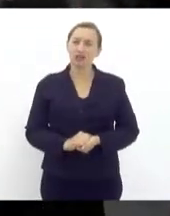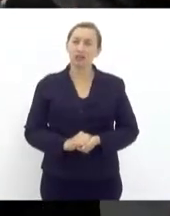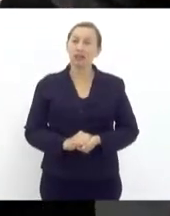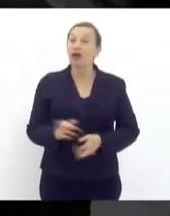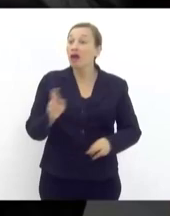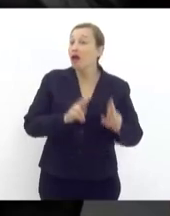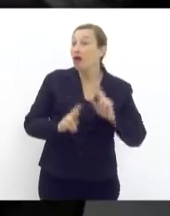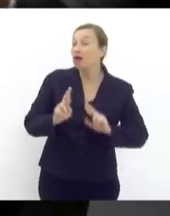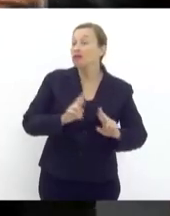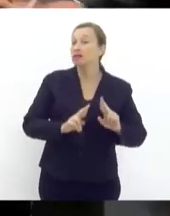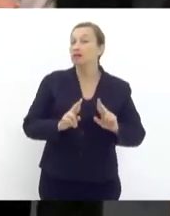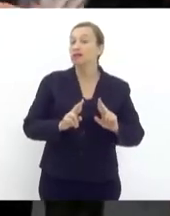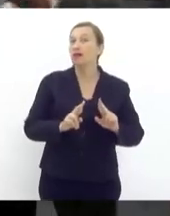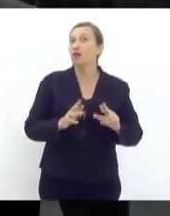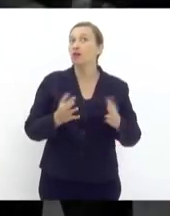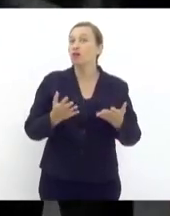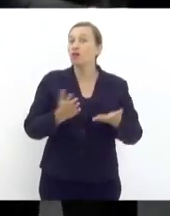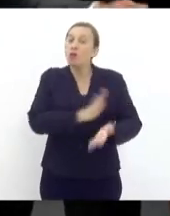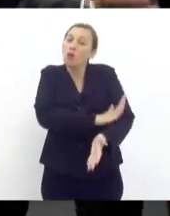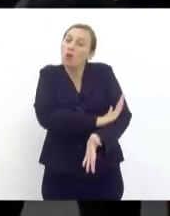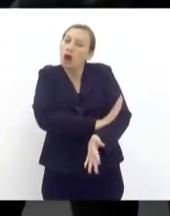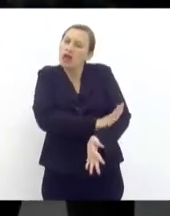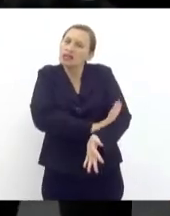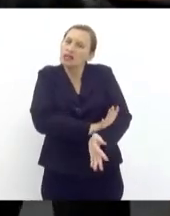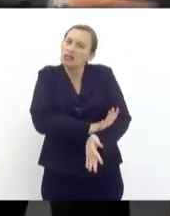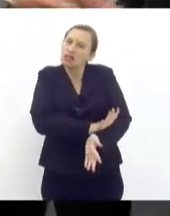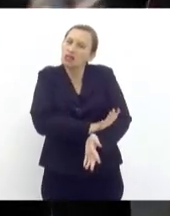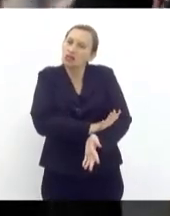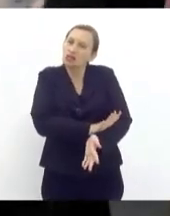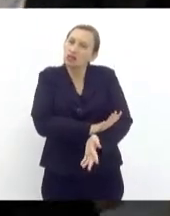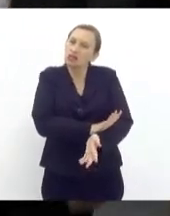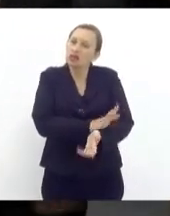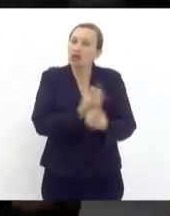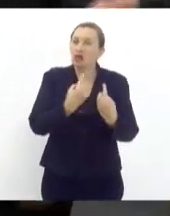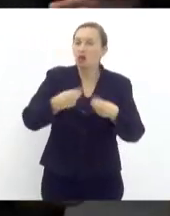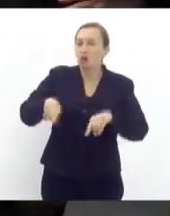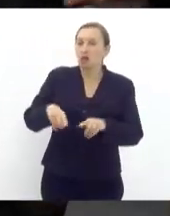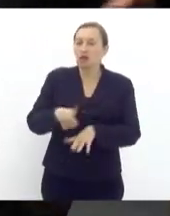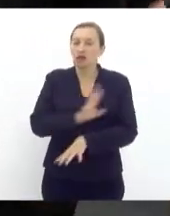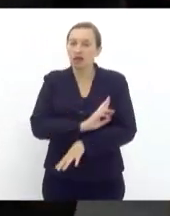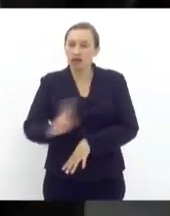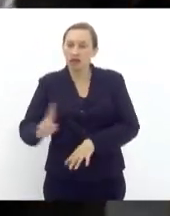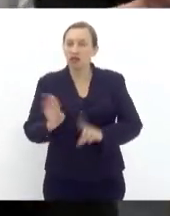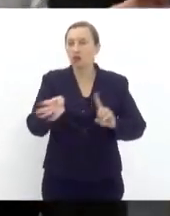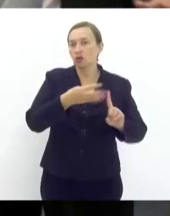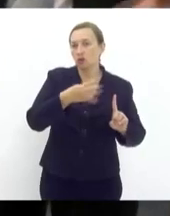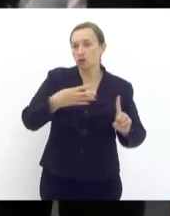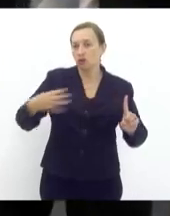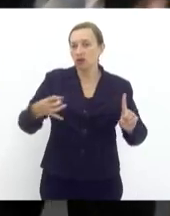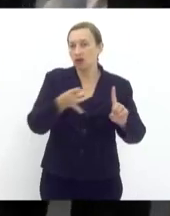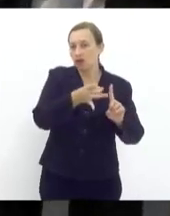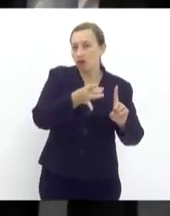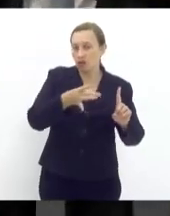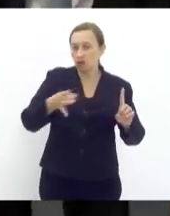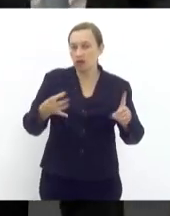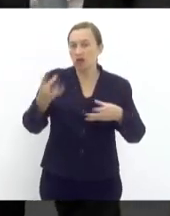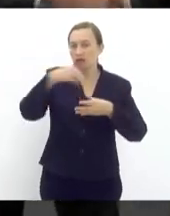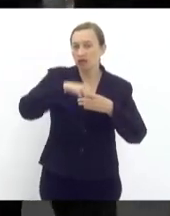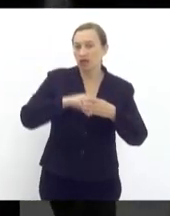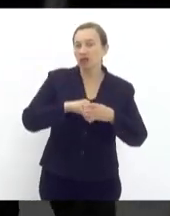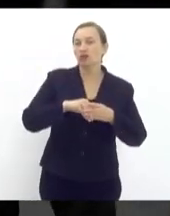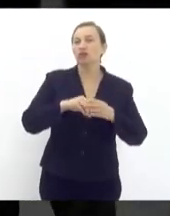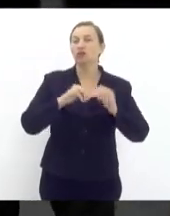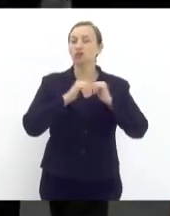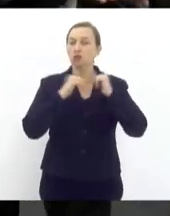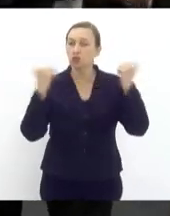relação ao racismo a intolerância e a lgbtfobia nos estádios